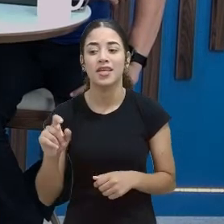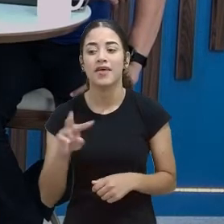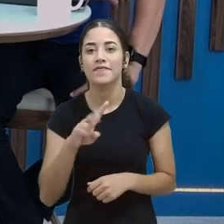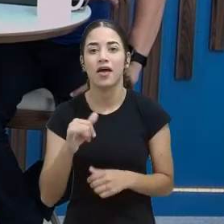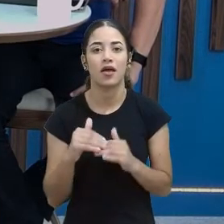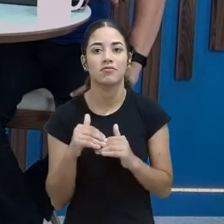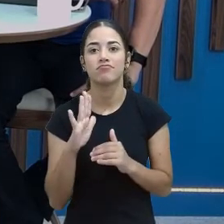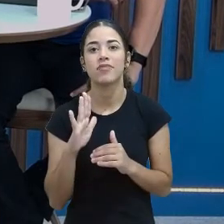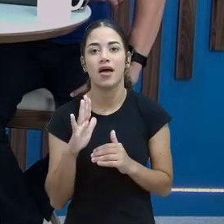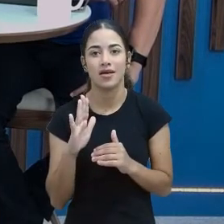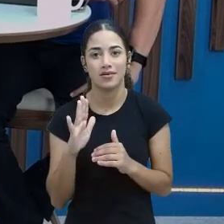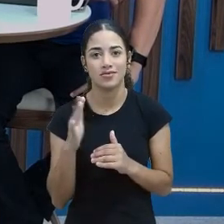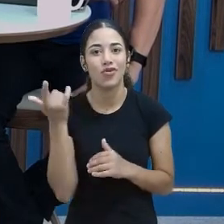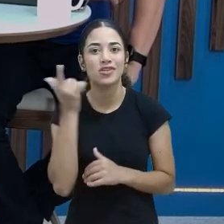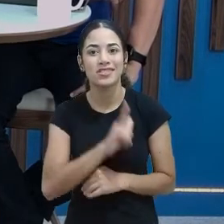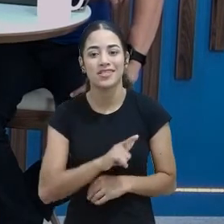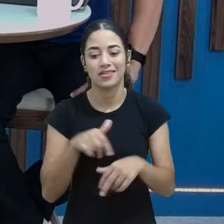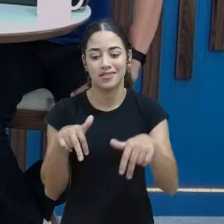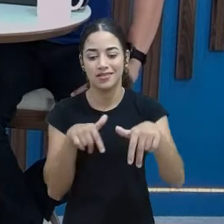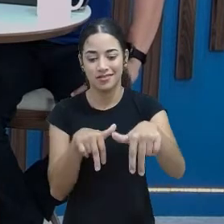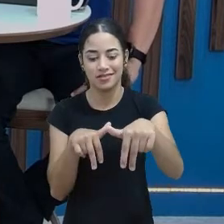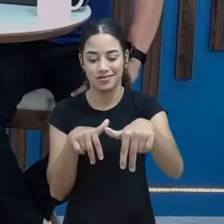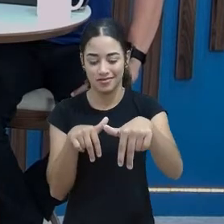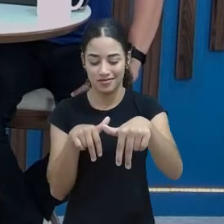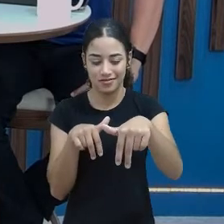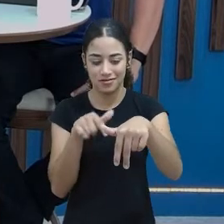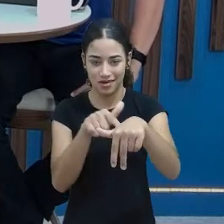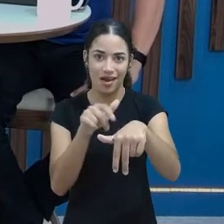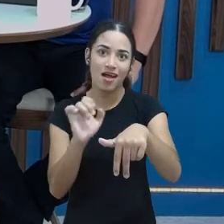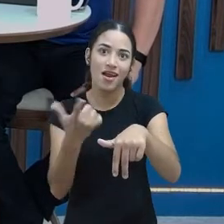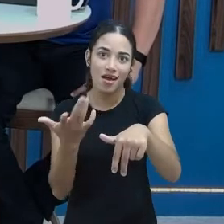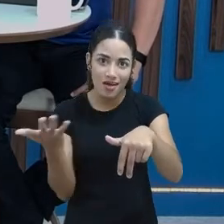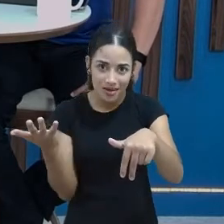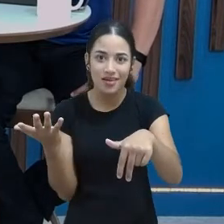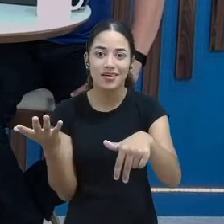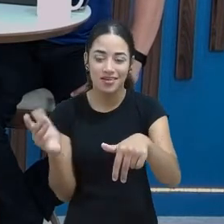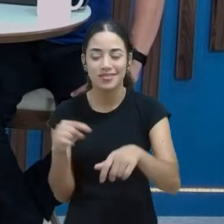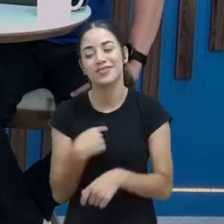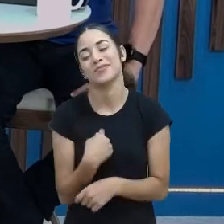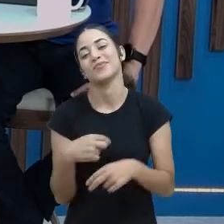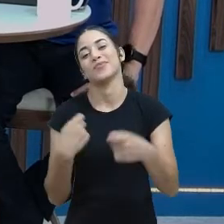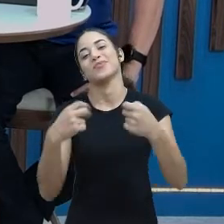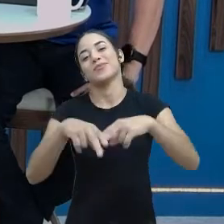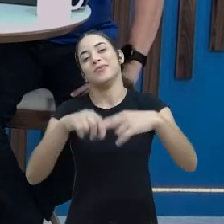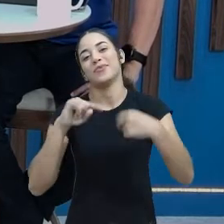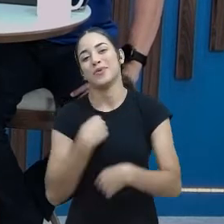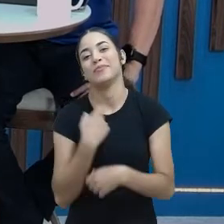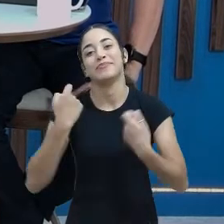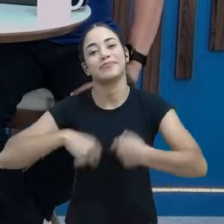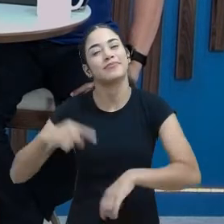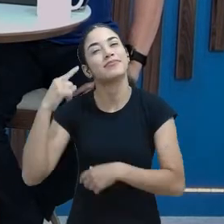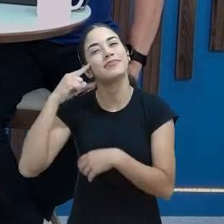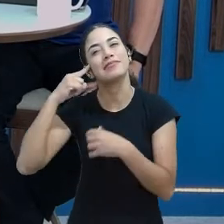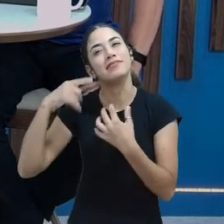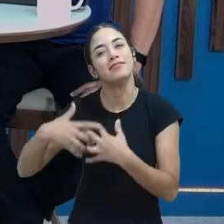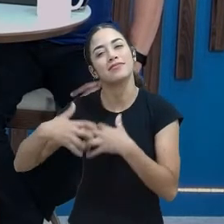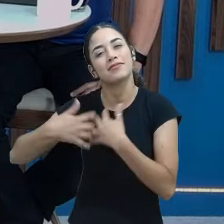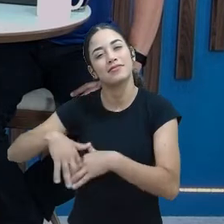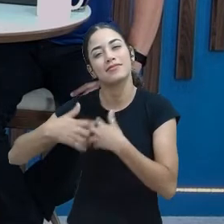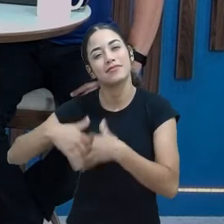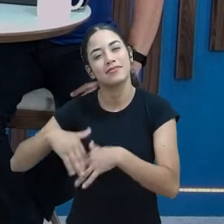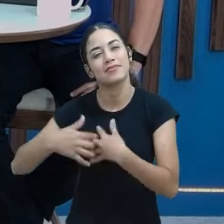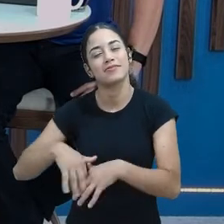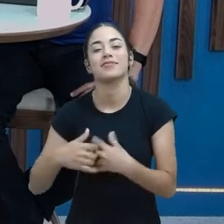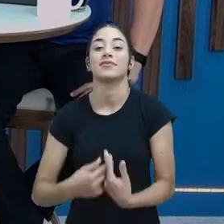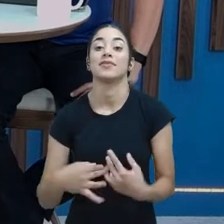ganhar, né, nessa corrida aí? Então, é importante que a gente reflita sobre essa perspectiva, por isso que tem aí, né,